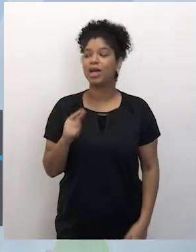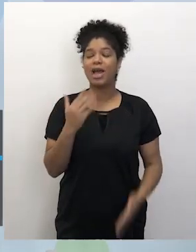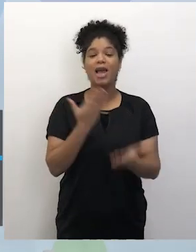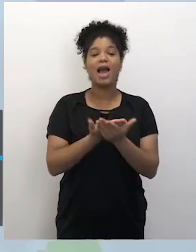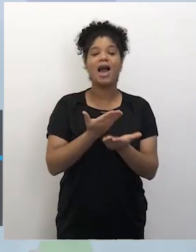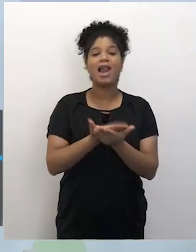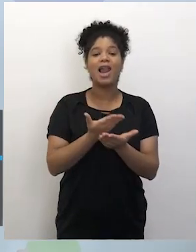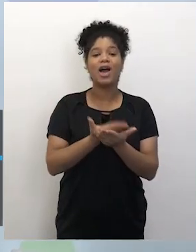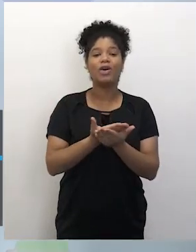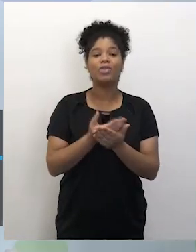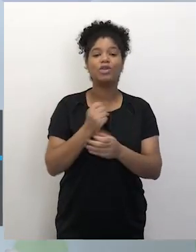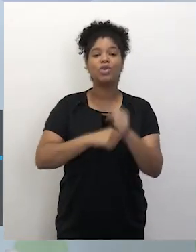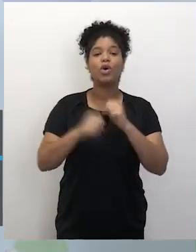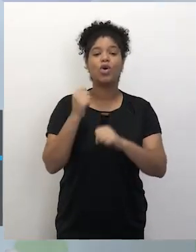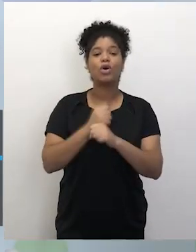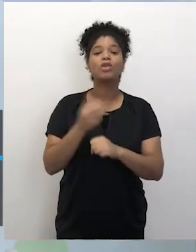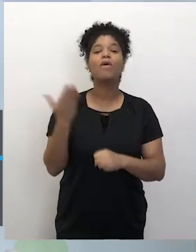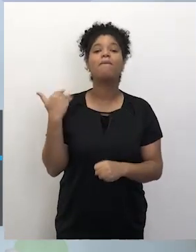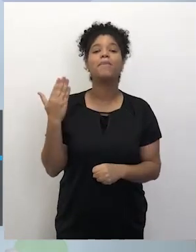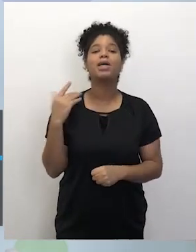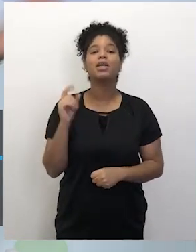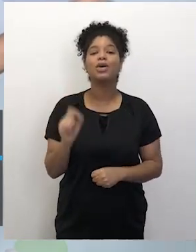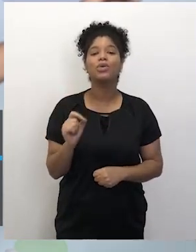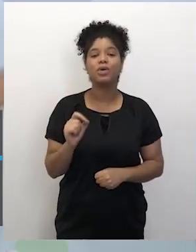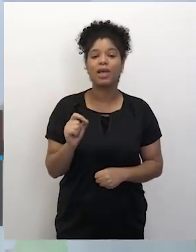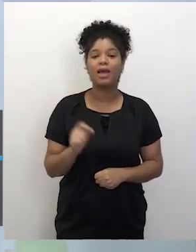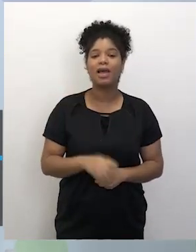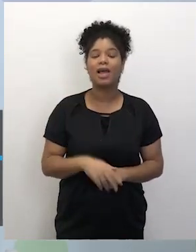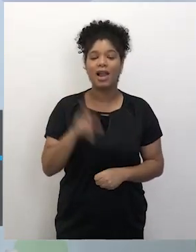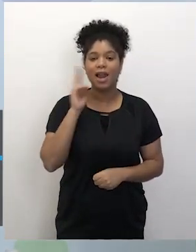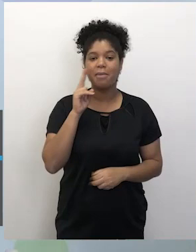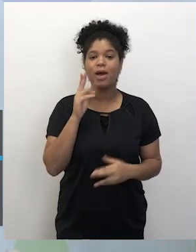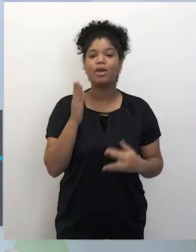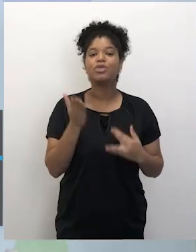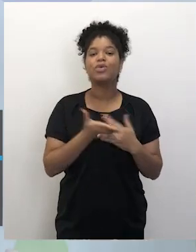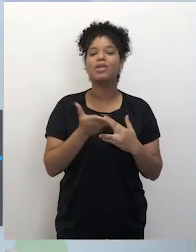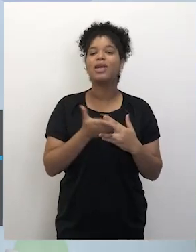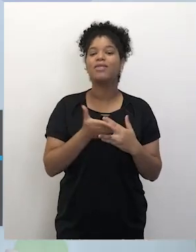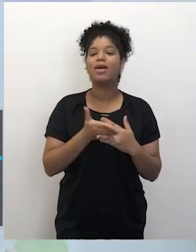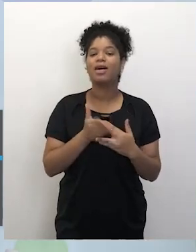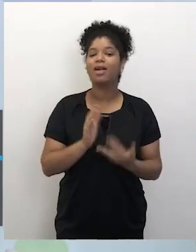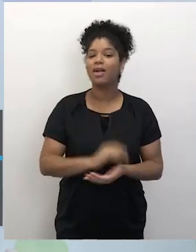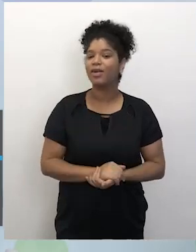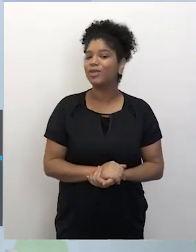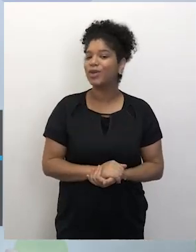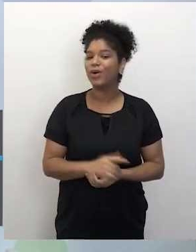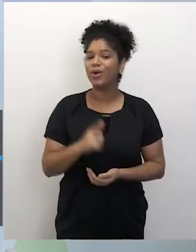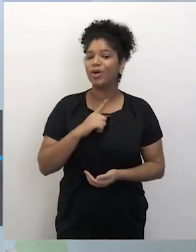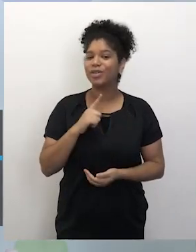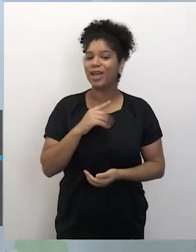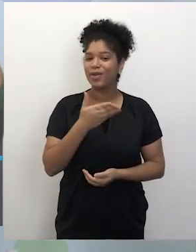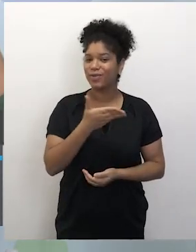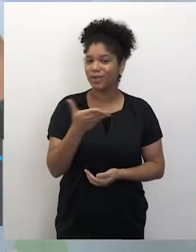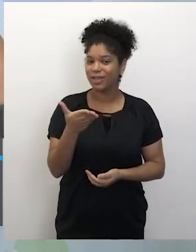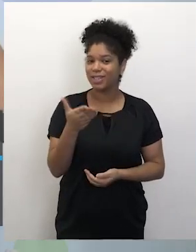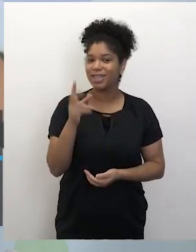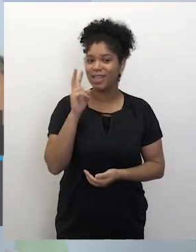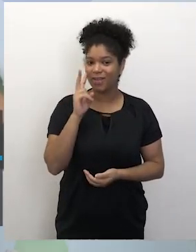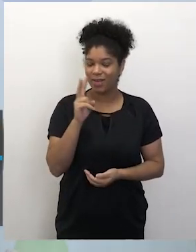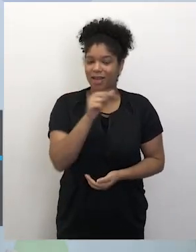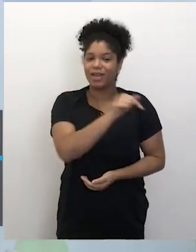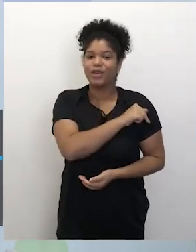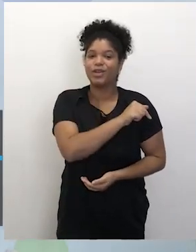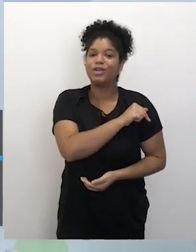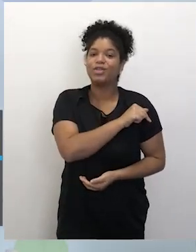aula do ano passado, que foi a hora do intervalo, Juliana. E aí, trouxemos para os alunos do